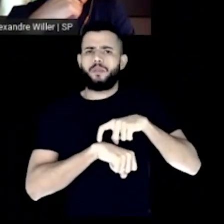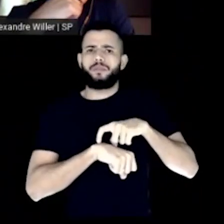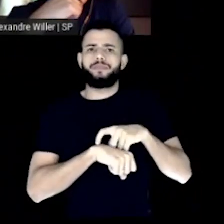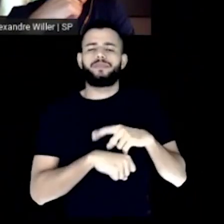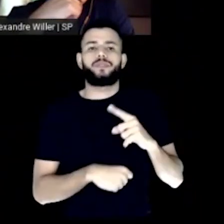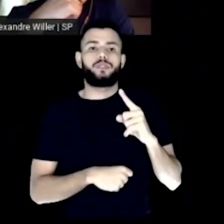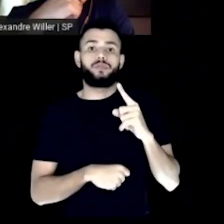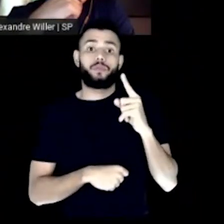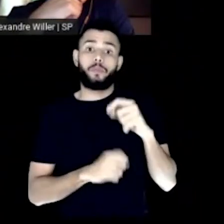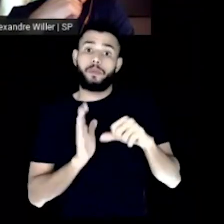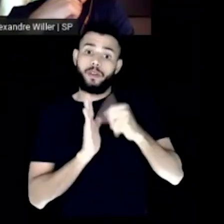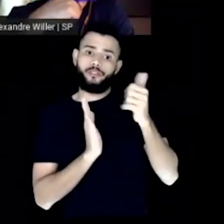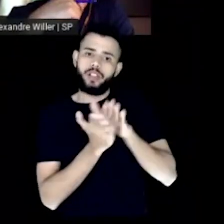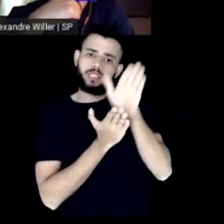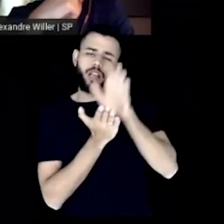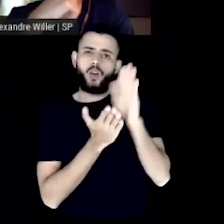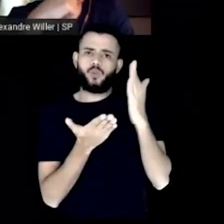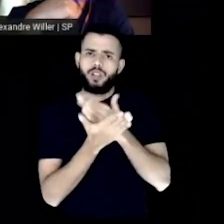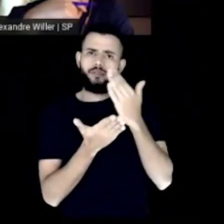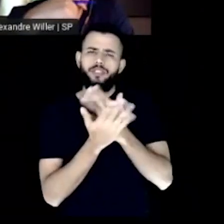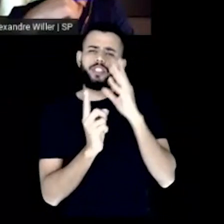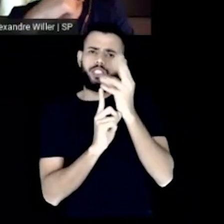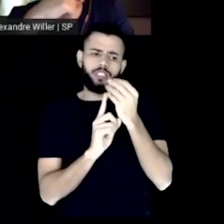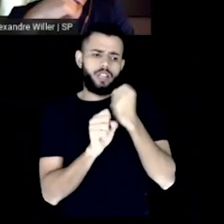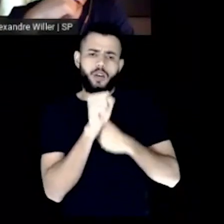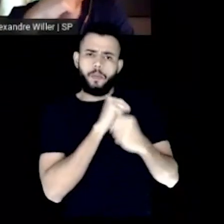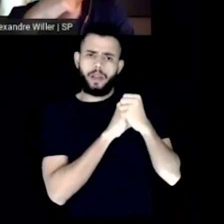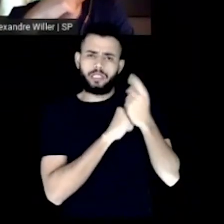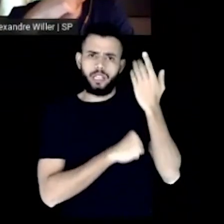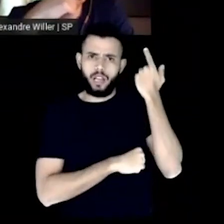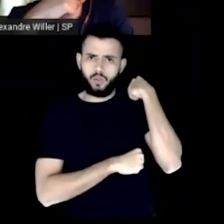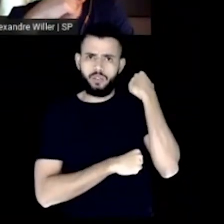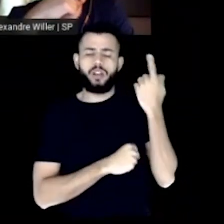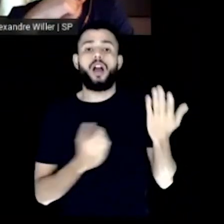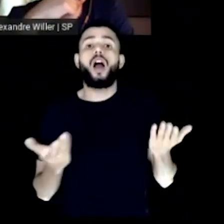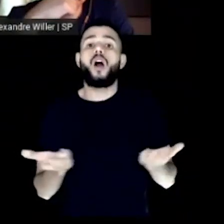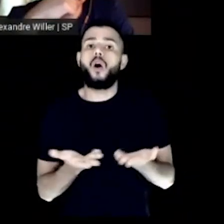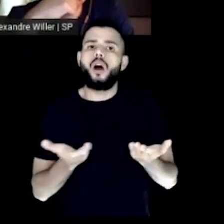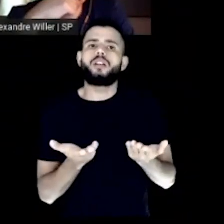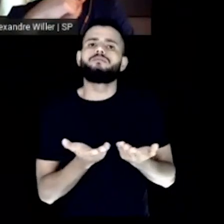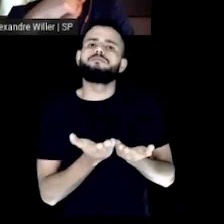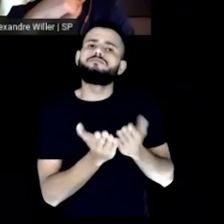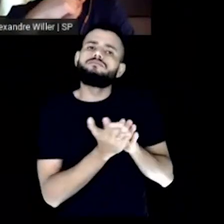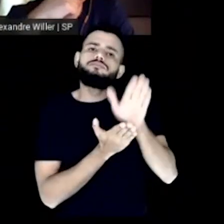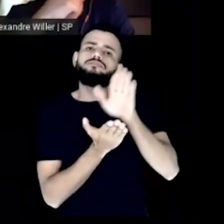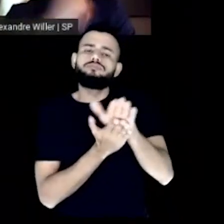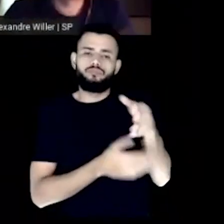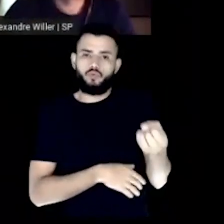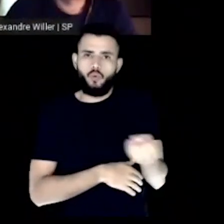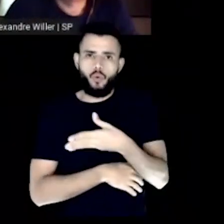uma questão de tempo, não à toa. O Frontispício primeiro foi lançado como livro de artista, né, no ano passado, e agora ele está saindo,